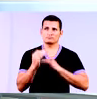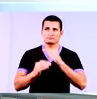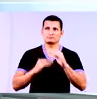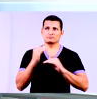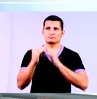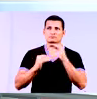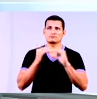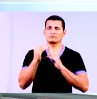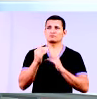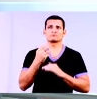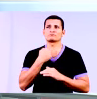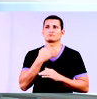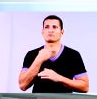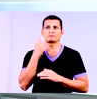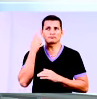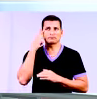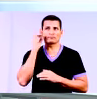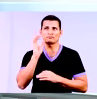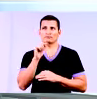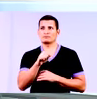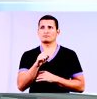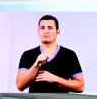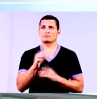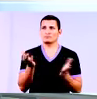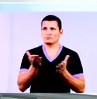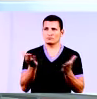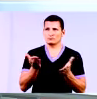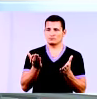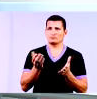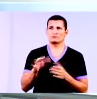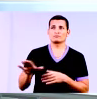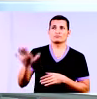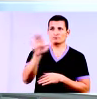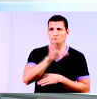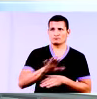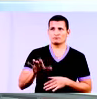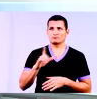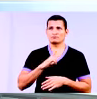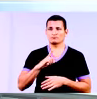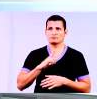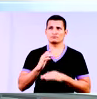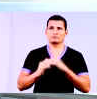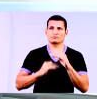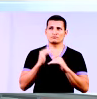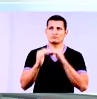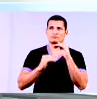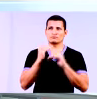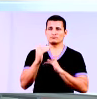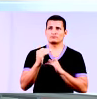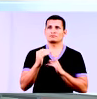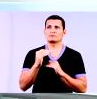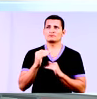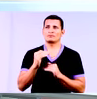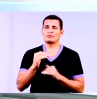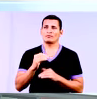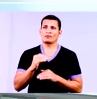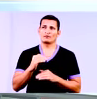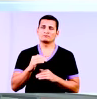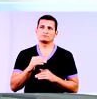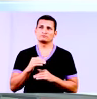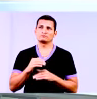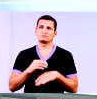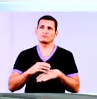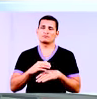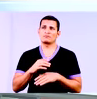não posso pensar só nele. Hoje, em geral, quando a gente tem queda de desempenho, esse desempenho está mais vinculado